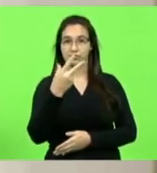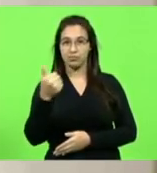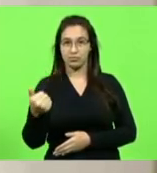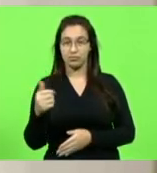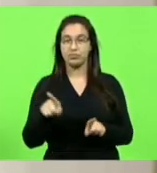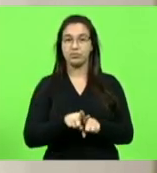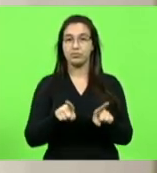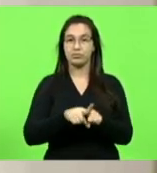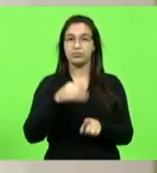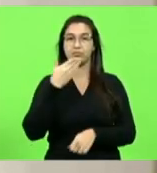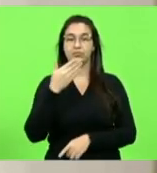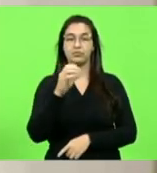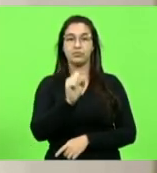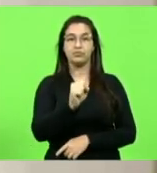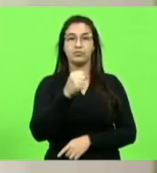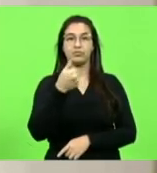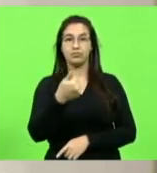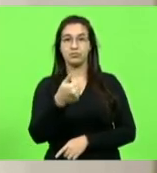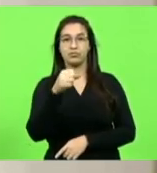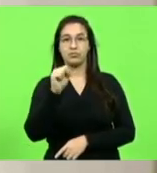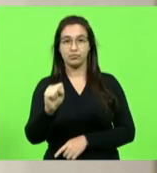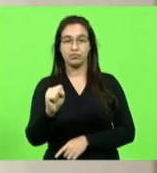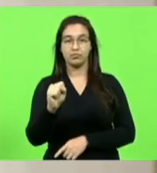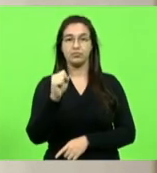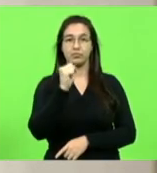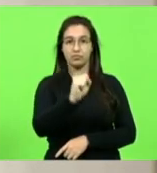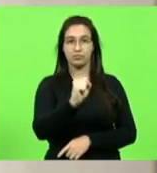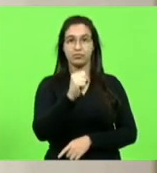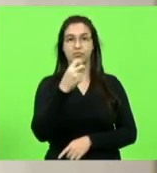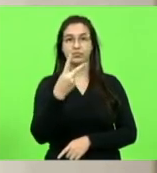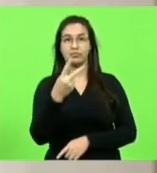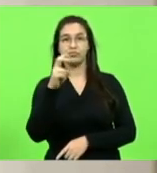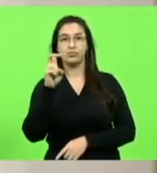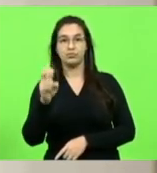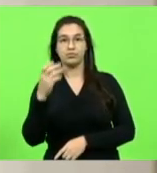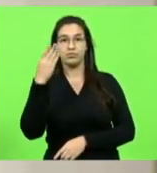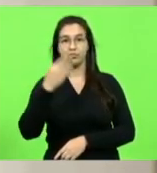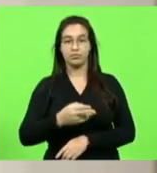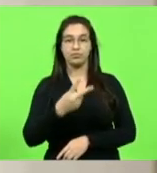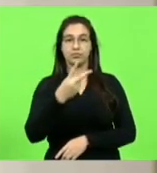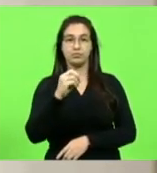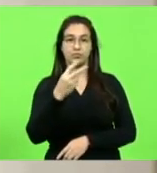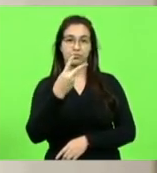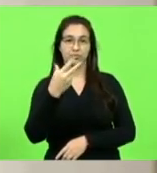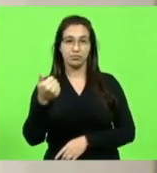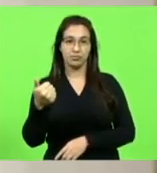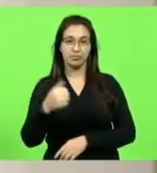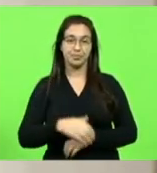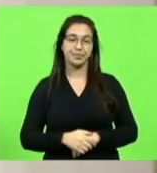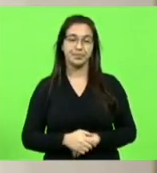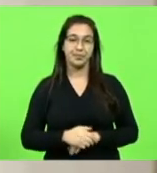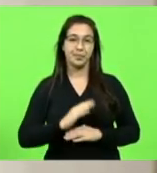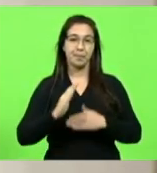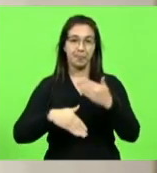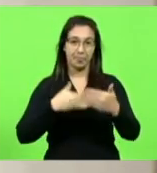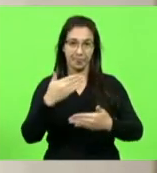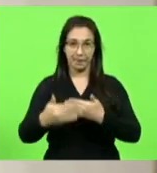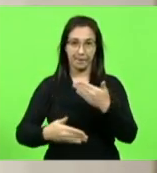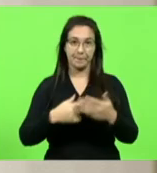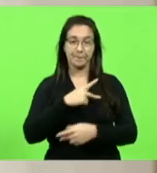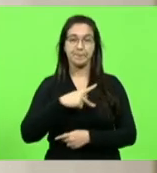números 818 e 825/2021. Dando continuidade à ordem do dia, o senhor